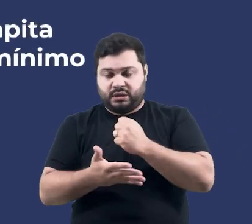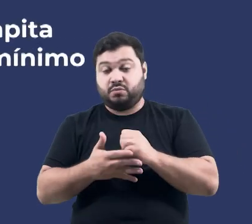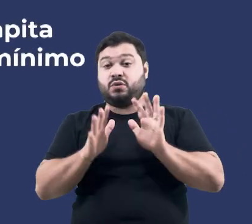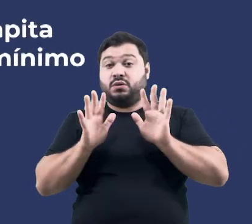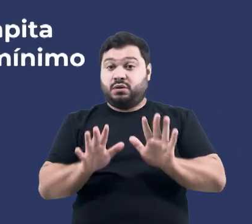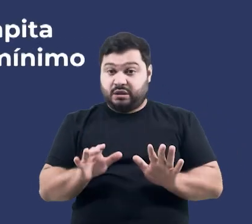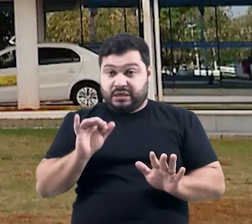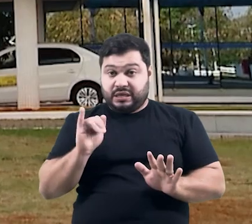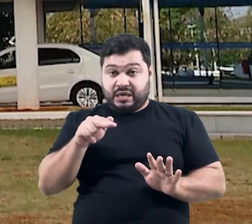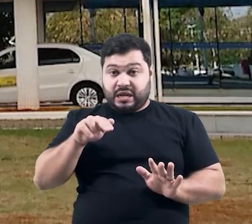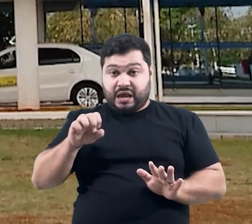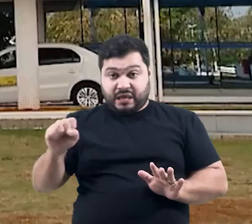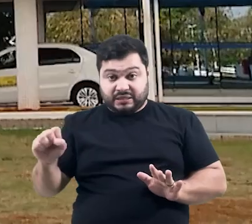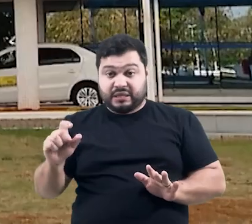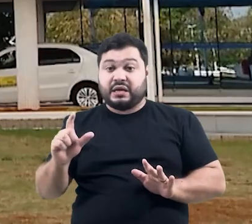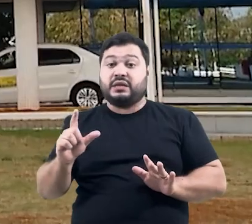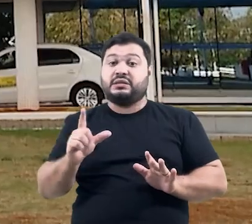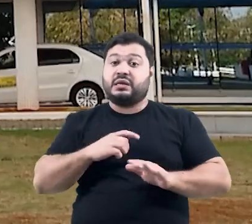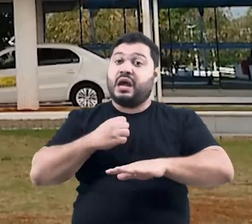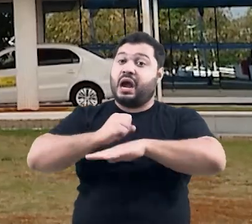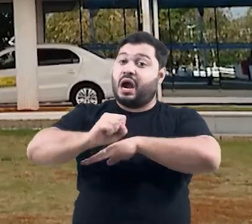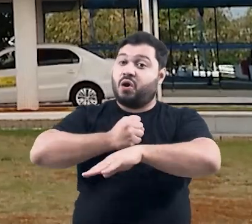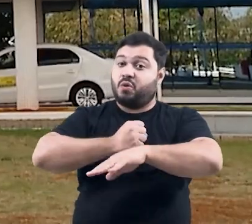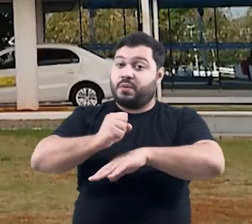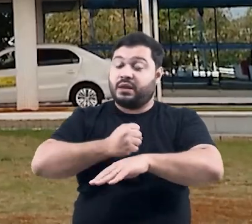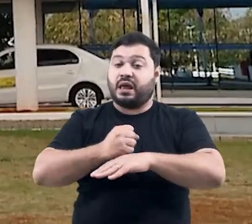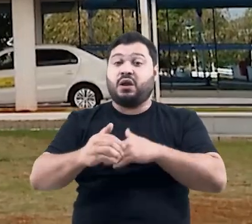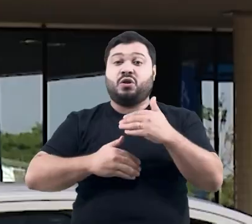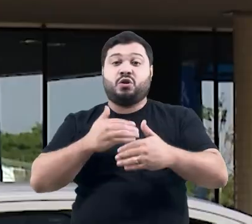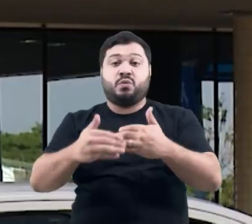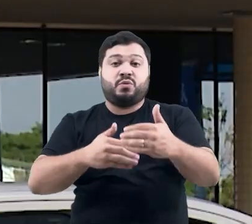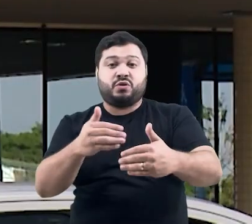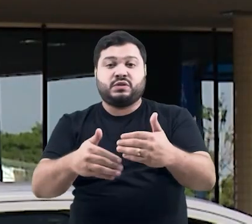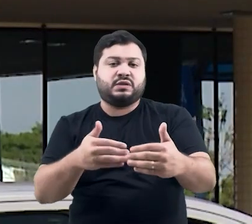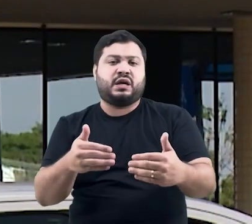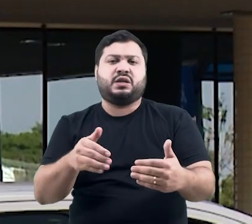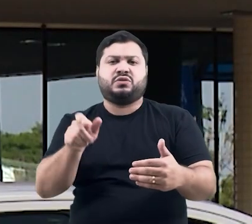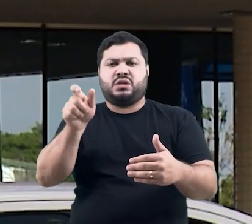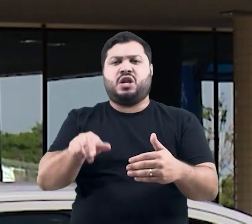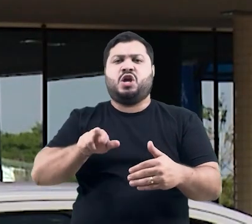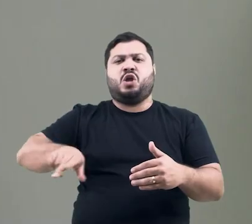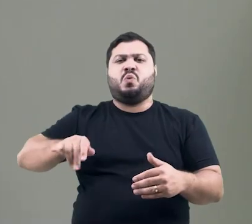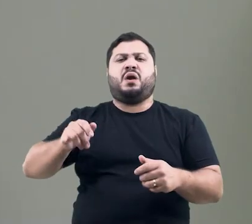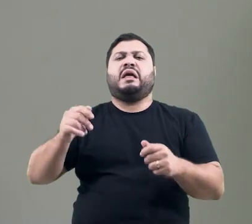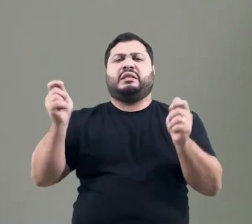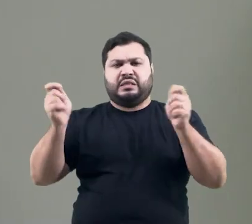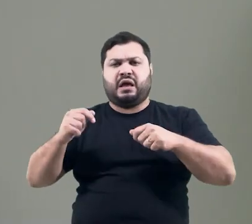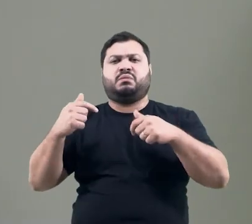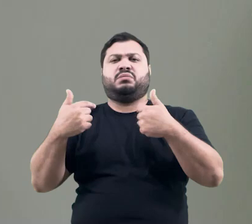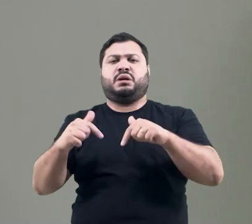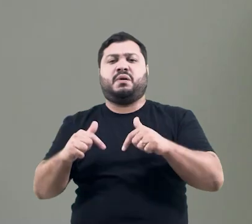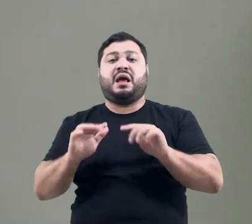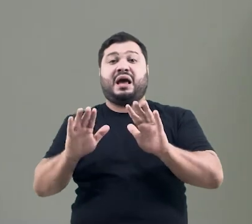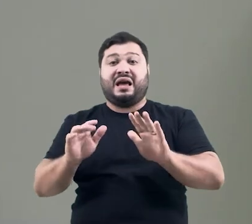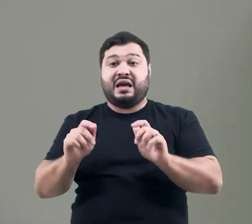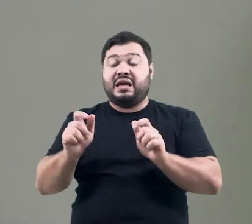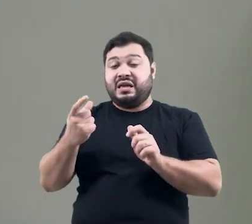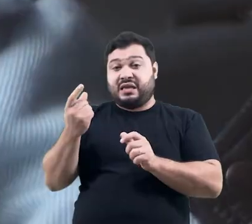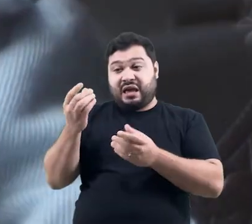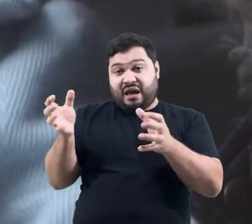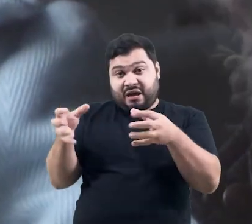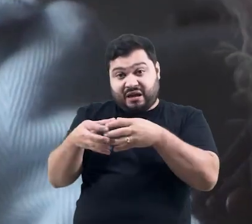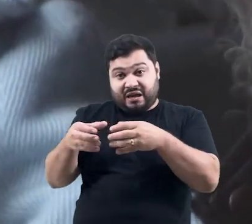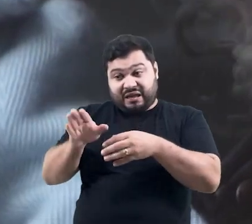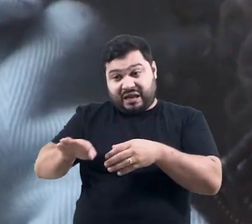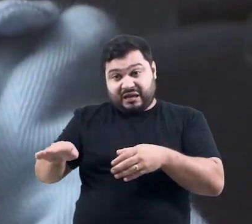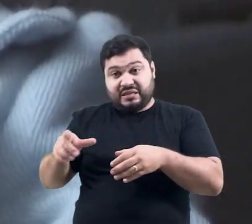do salário mínimo. Embora o INSS tenha argumentado no processo que o beneficiário não era incapaz para o trabalho e